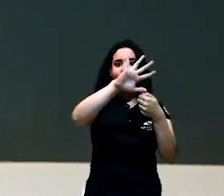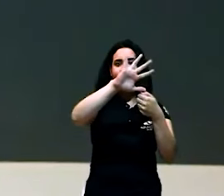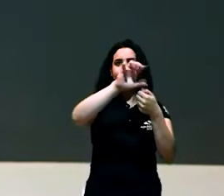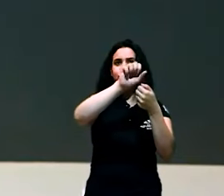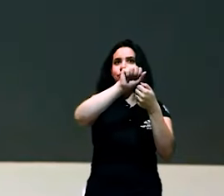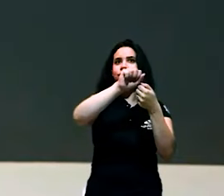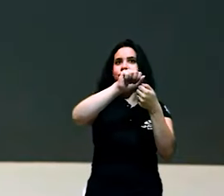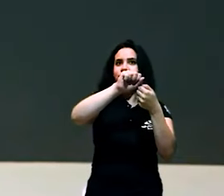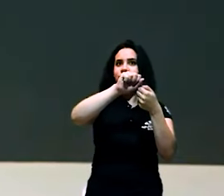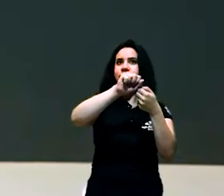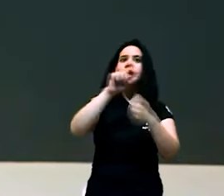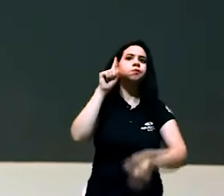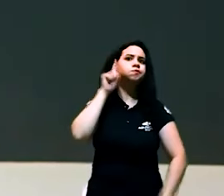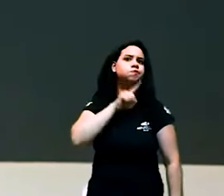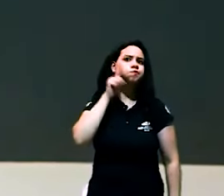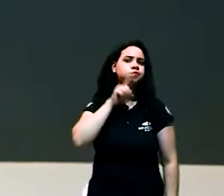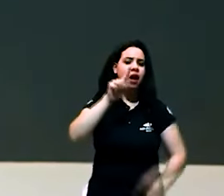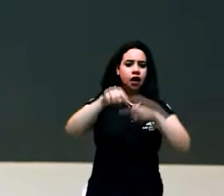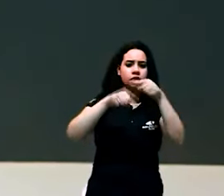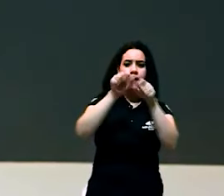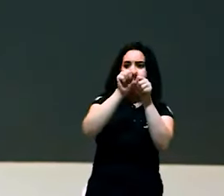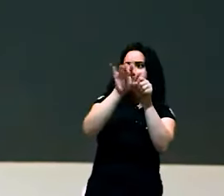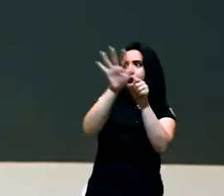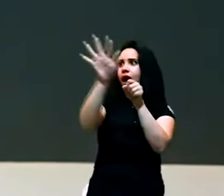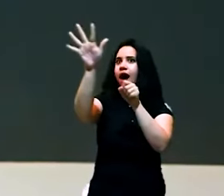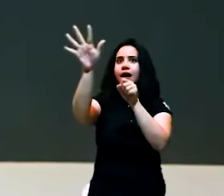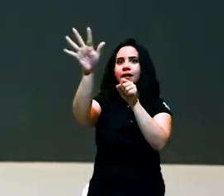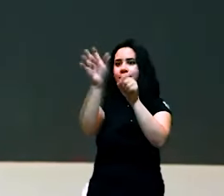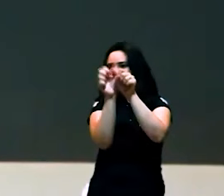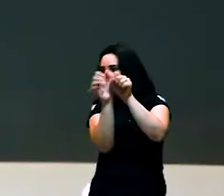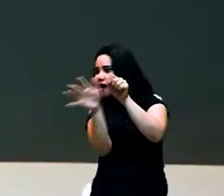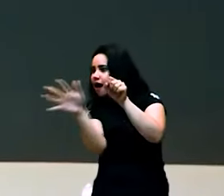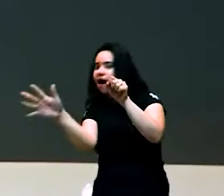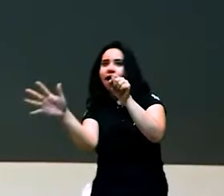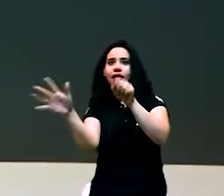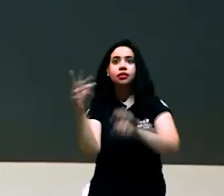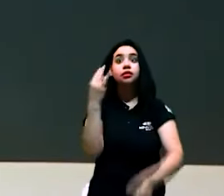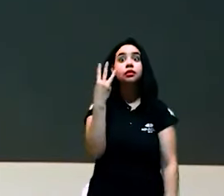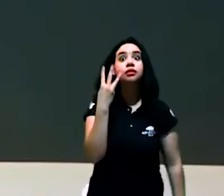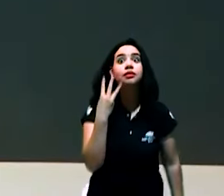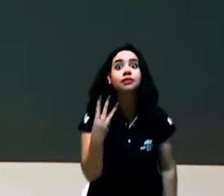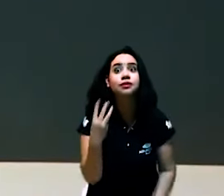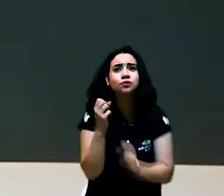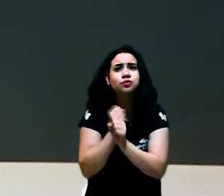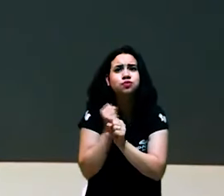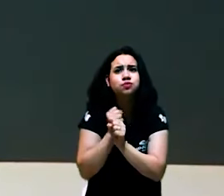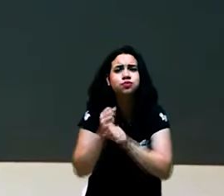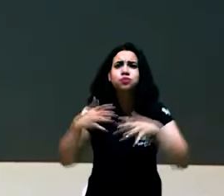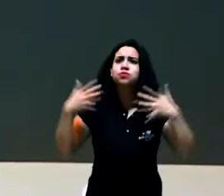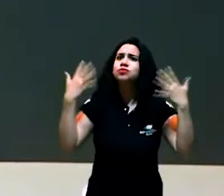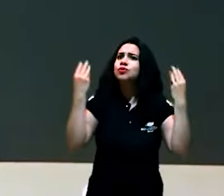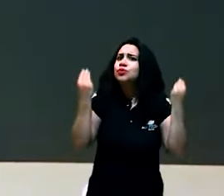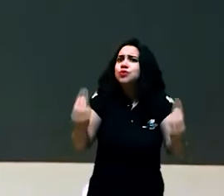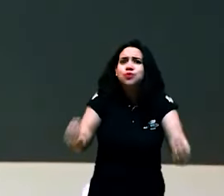ao ano 1909, 3 anos, amados irmãos, eram tantos milagres, a tal